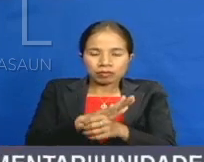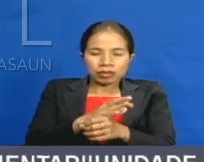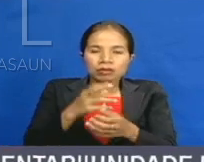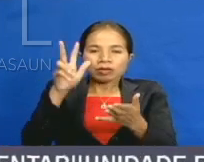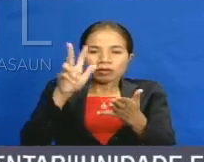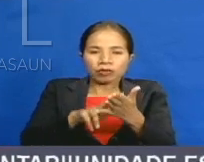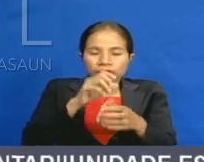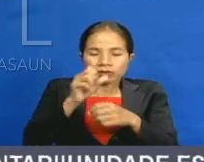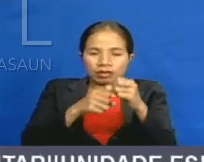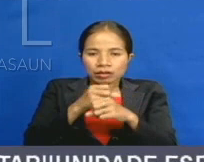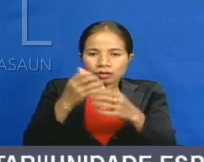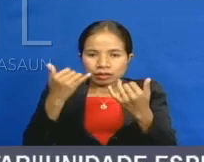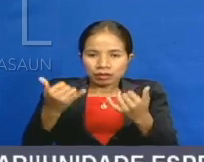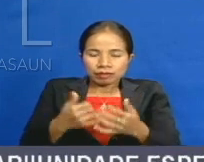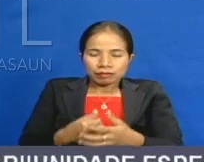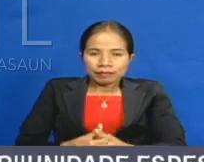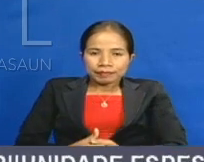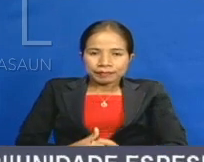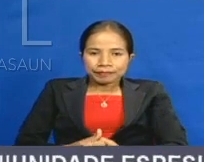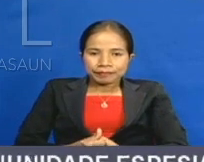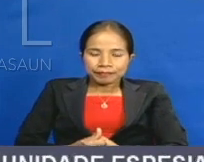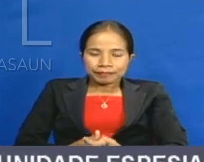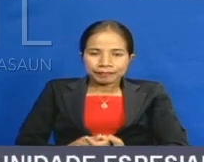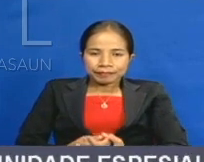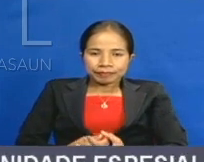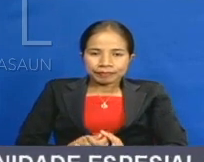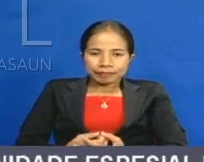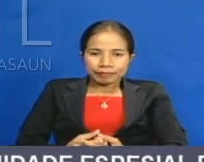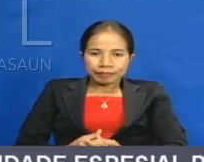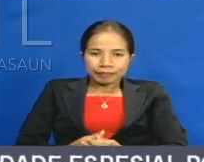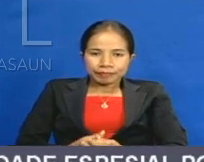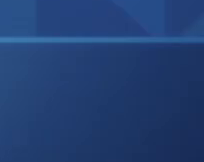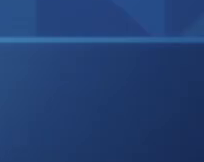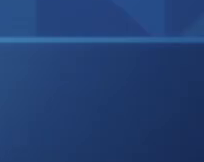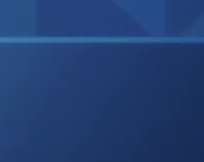mos e atinang ne. Gracilda Oliveira, Lenia Lai, RTL.